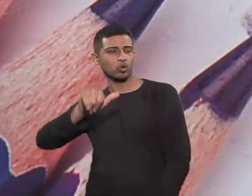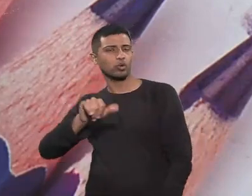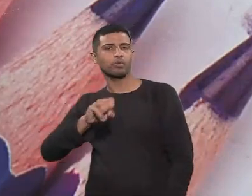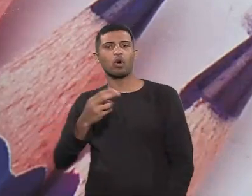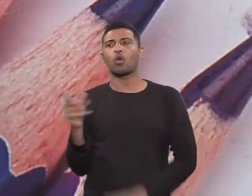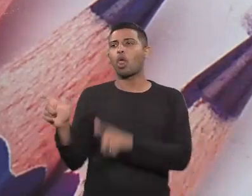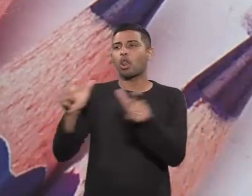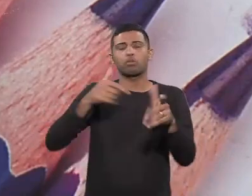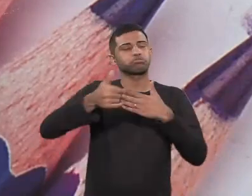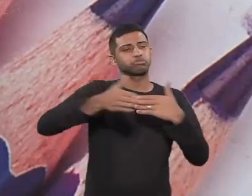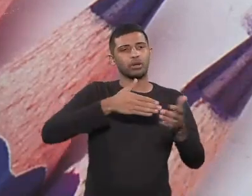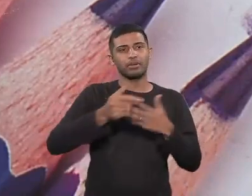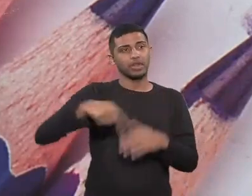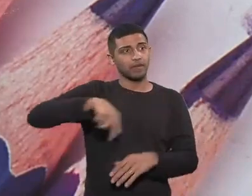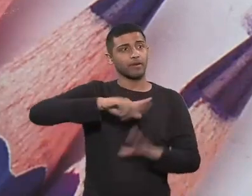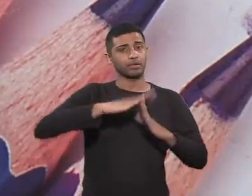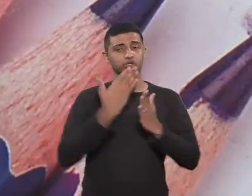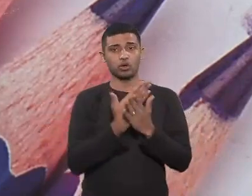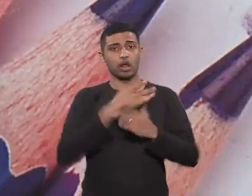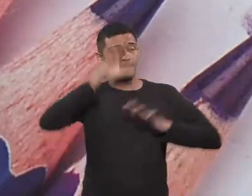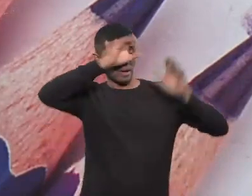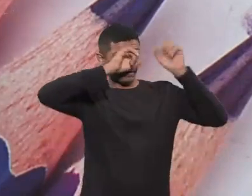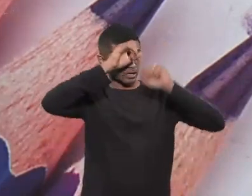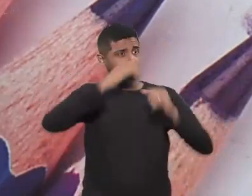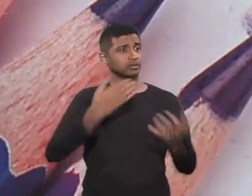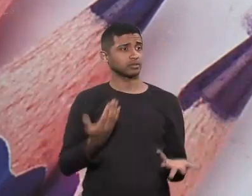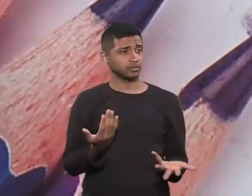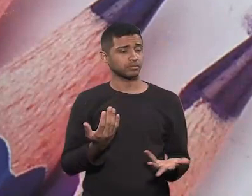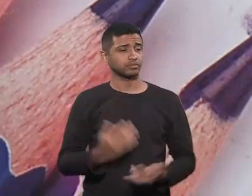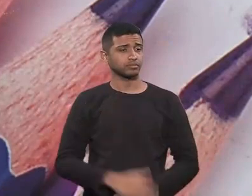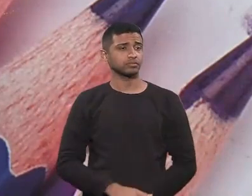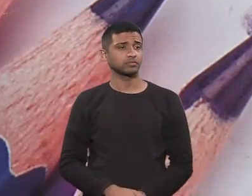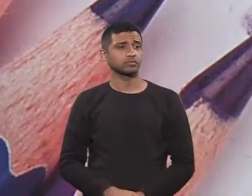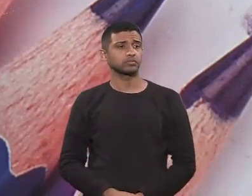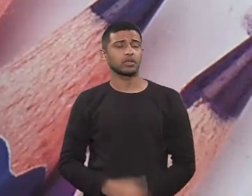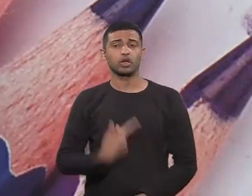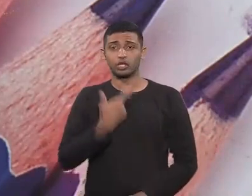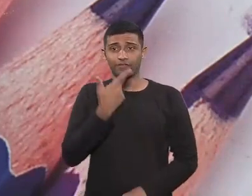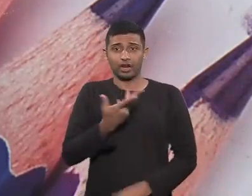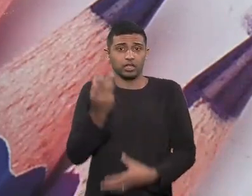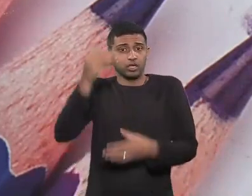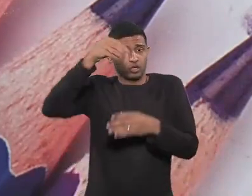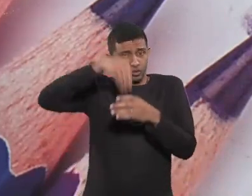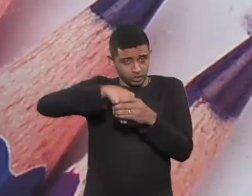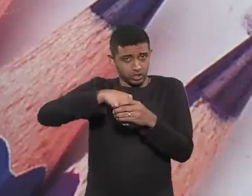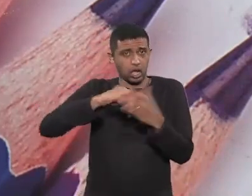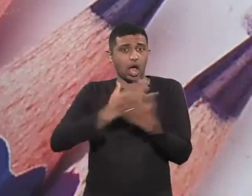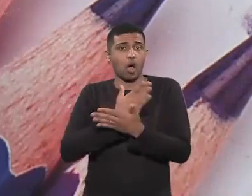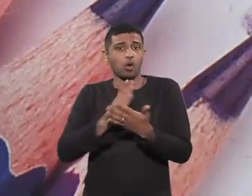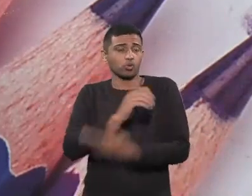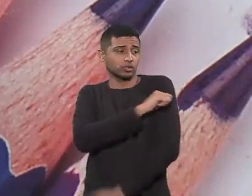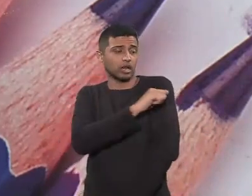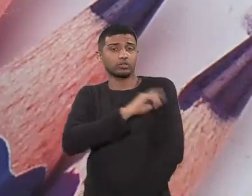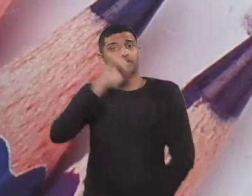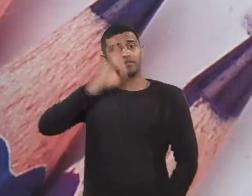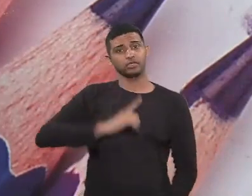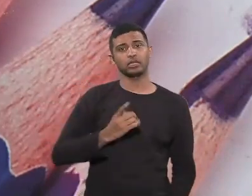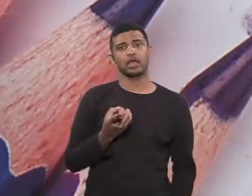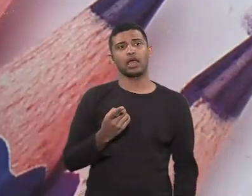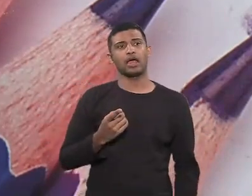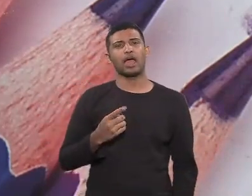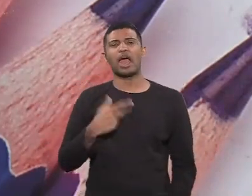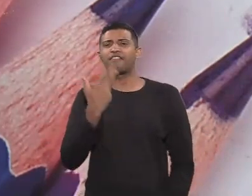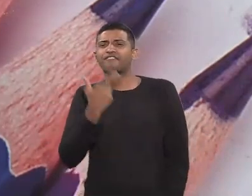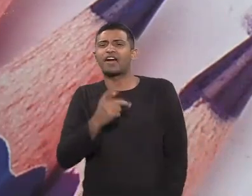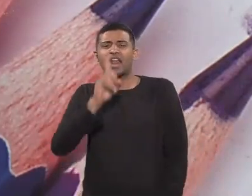outros lugares, ela vai para a escola para aprender também, porque às vezes, isso eu estou falando em relação até à inclusão de alunos com deficiência. O aluno